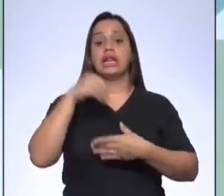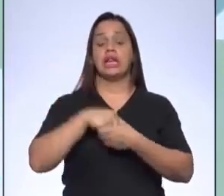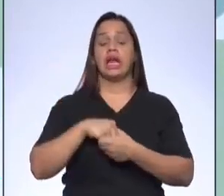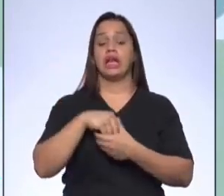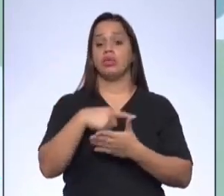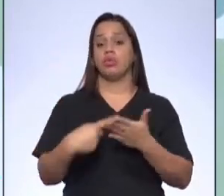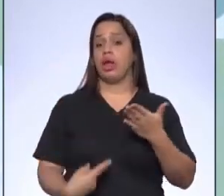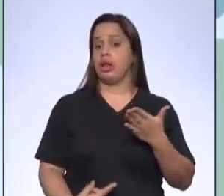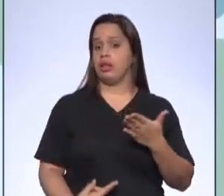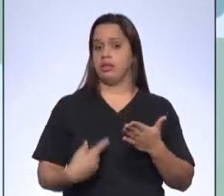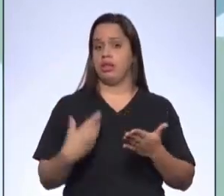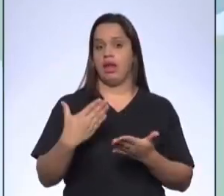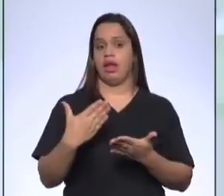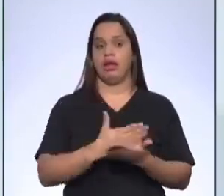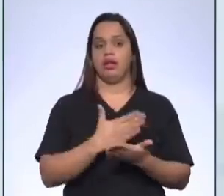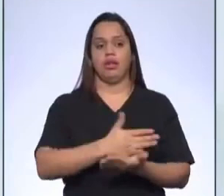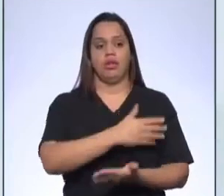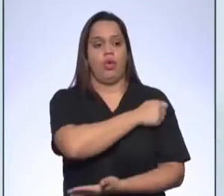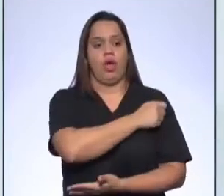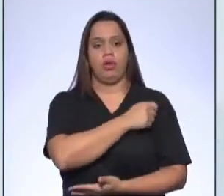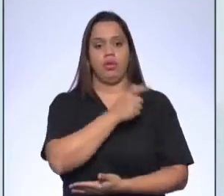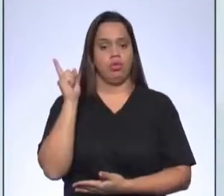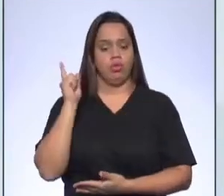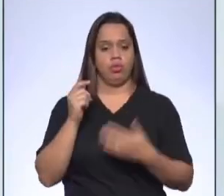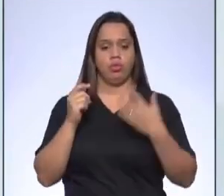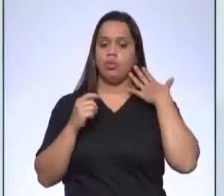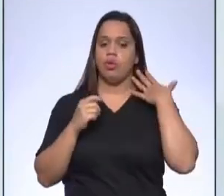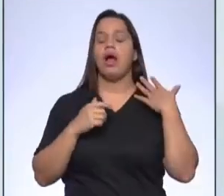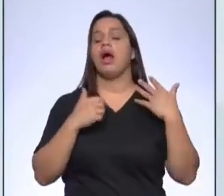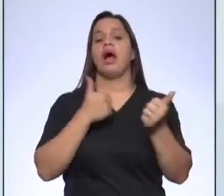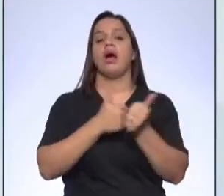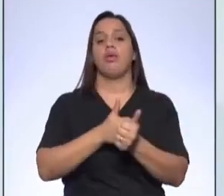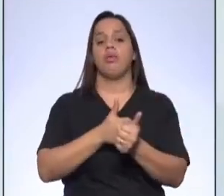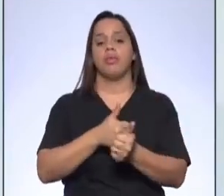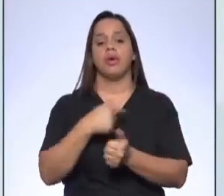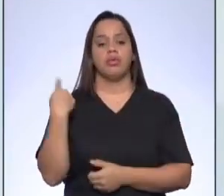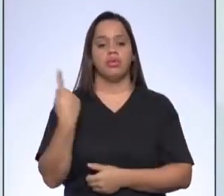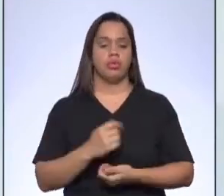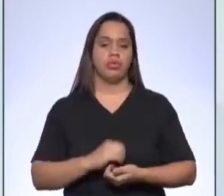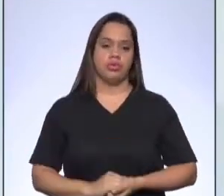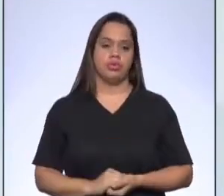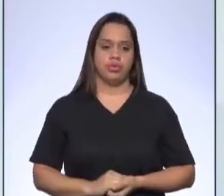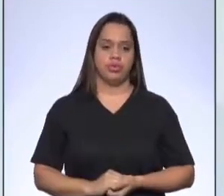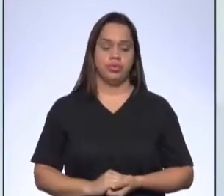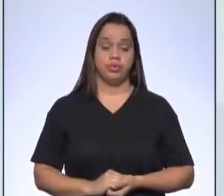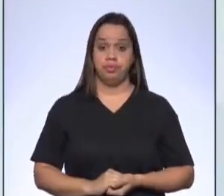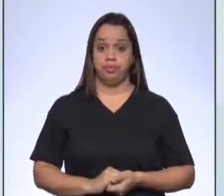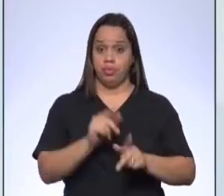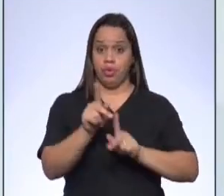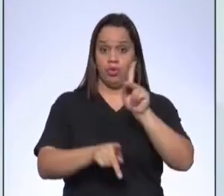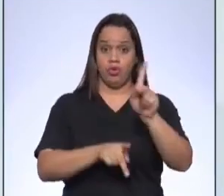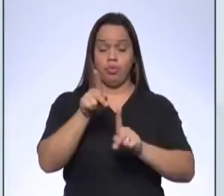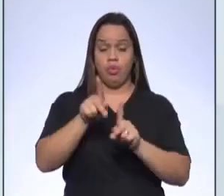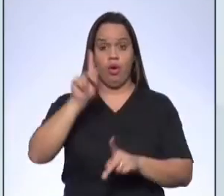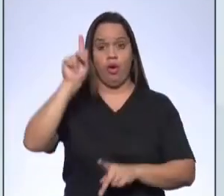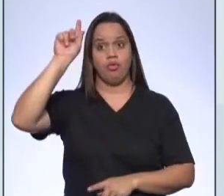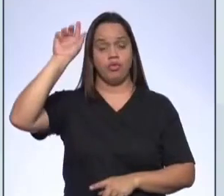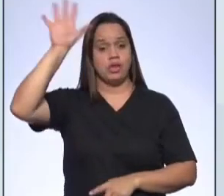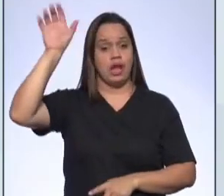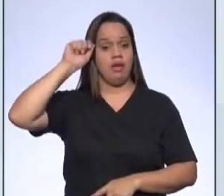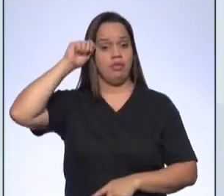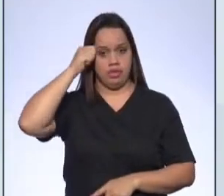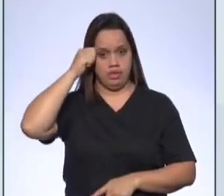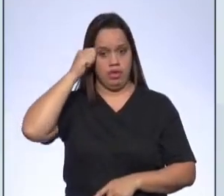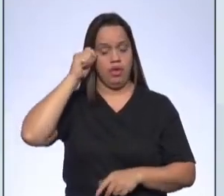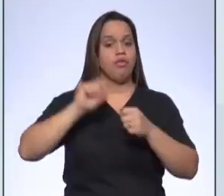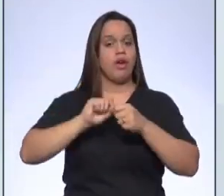caderno do aluno. Acompanhe conosco a leitura. Os povos africanos realizavam comércio de